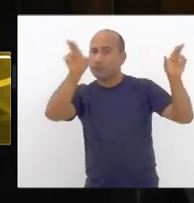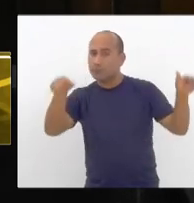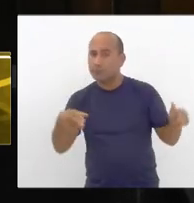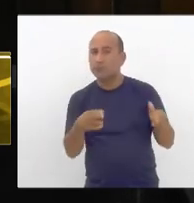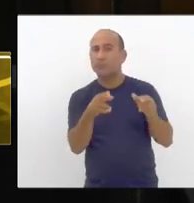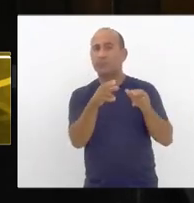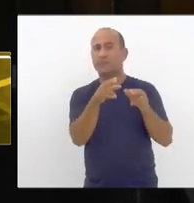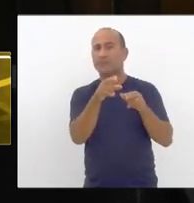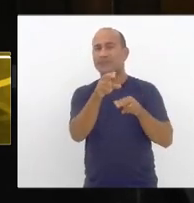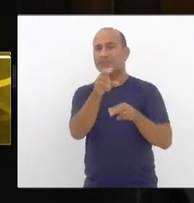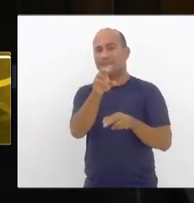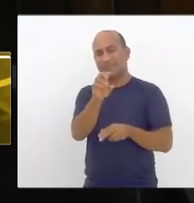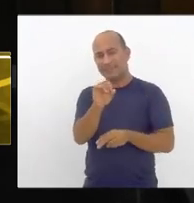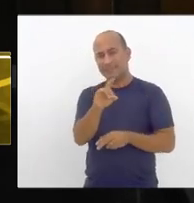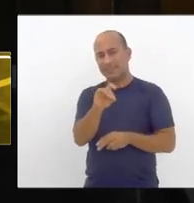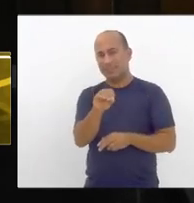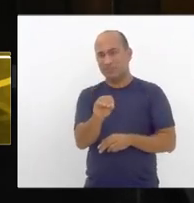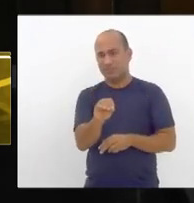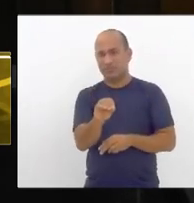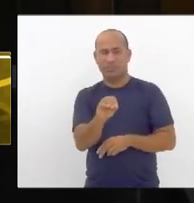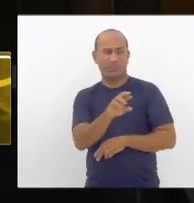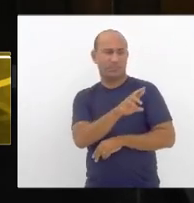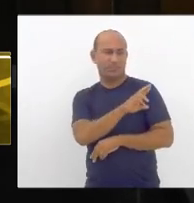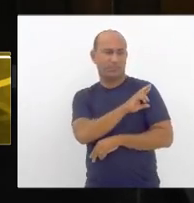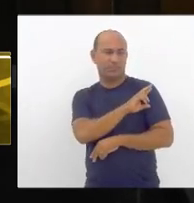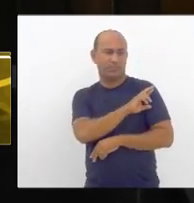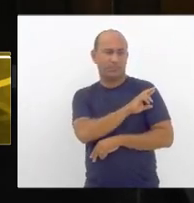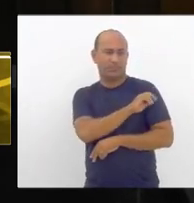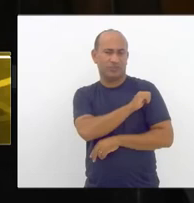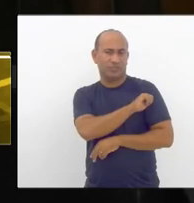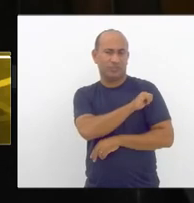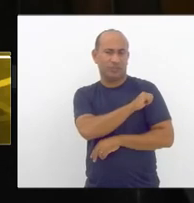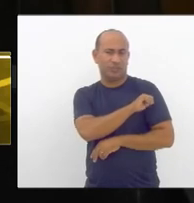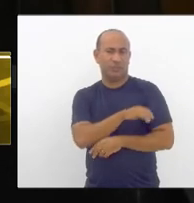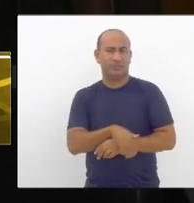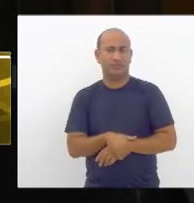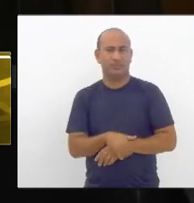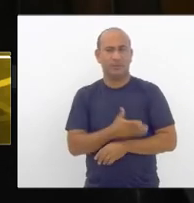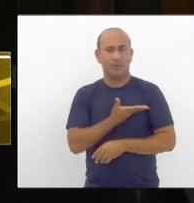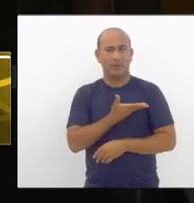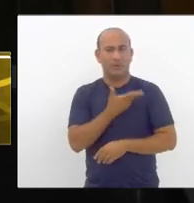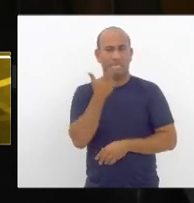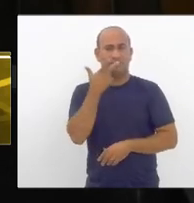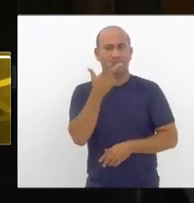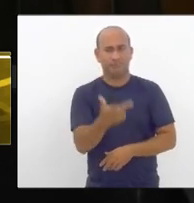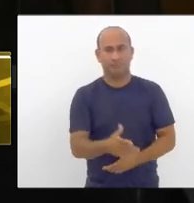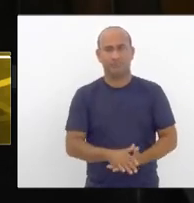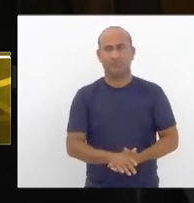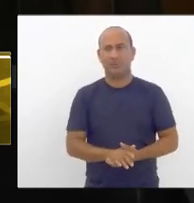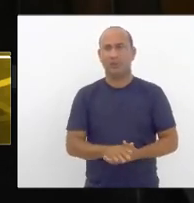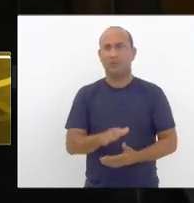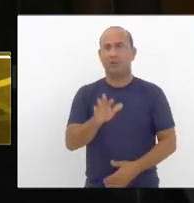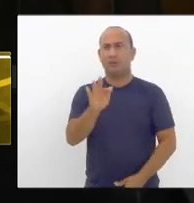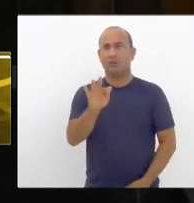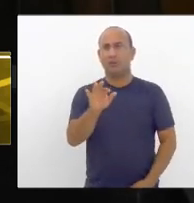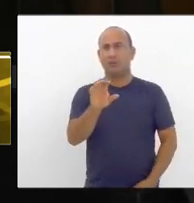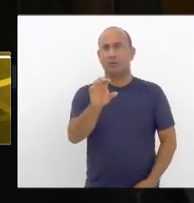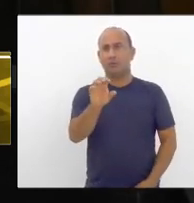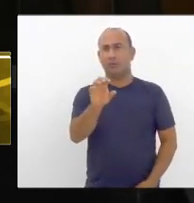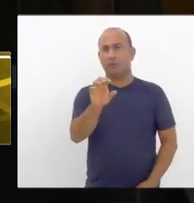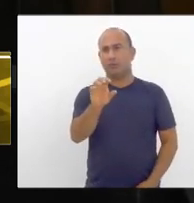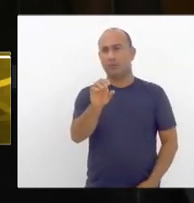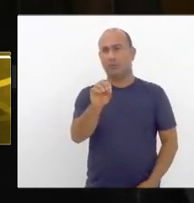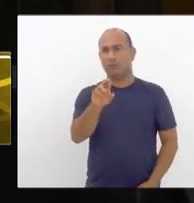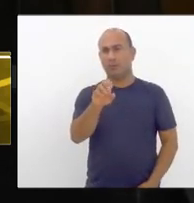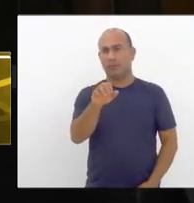ano da reforma trabalhista no ano onde pegar aqui o meu amigo Florêncio que no comanda um sindicato